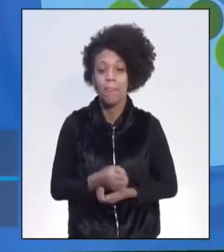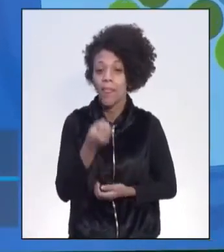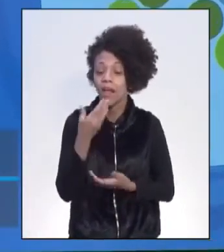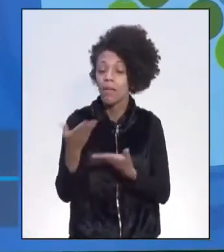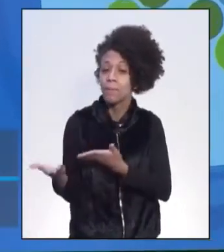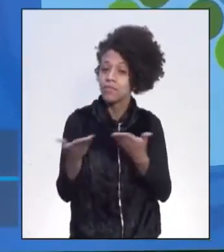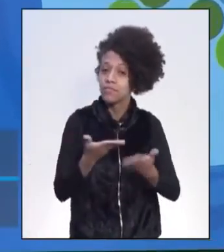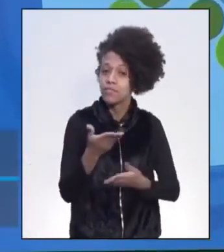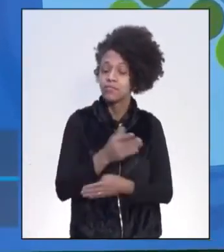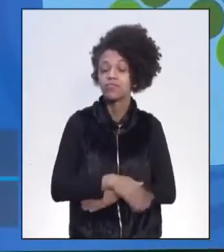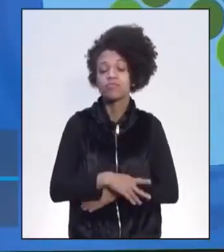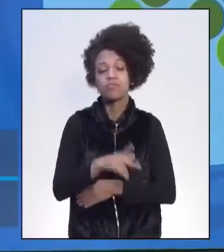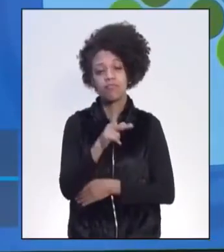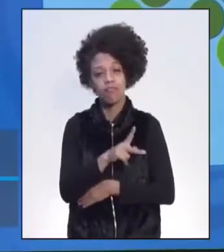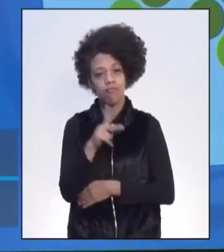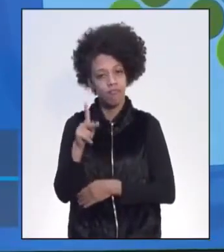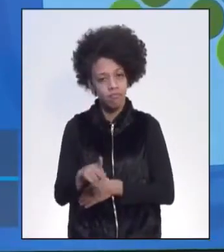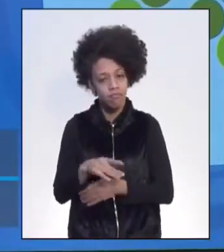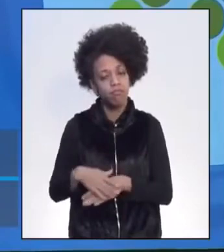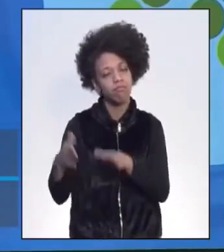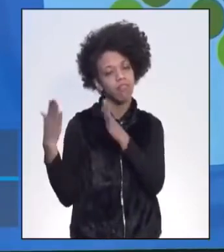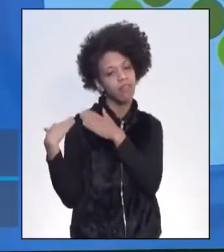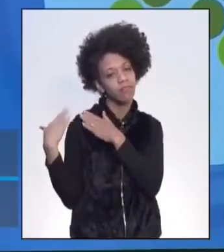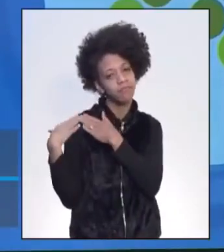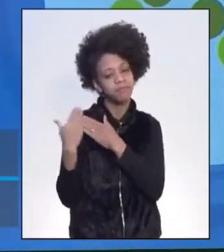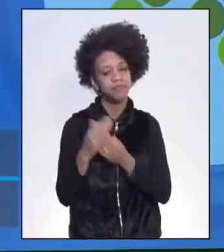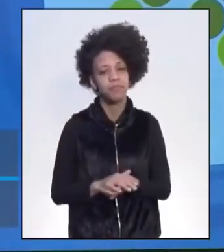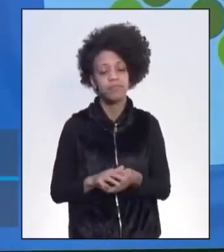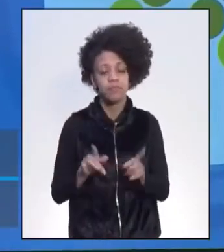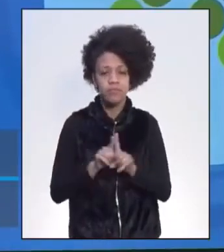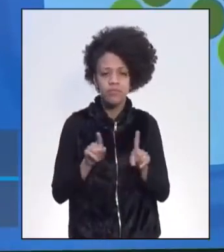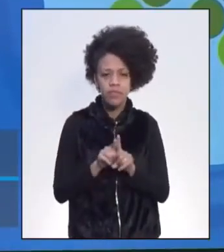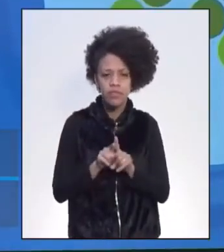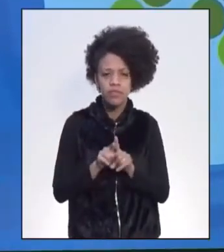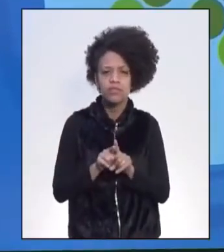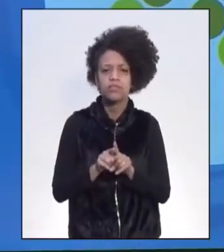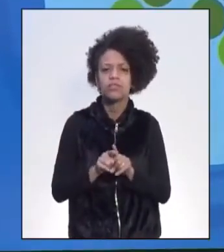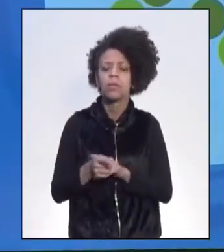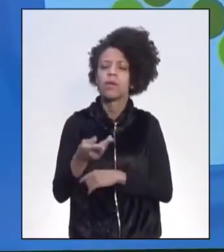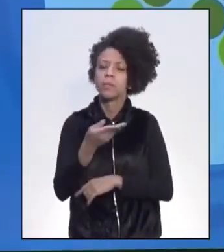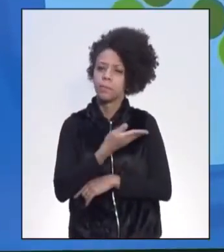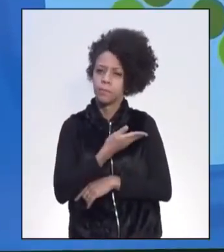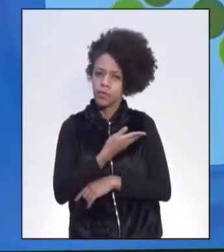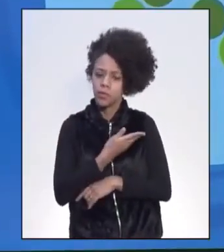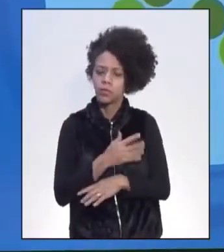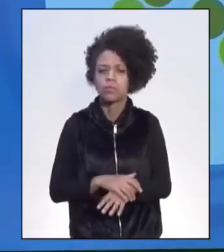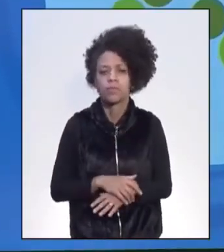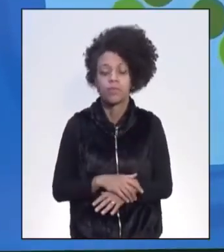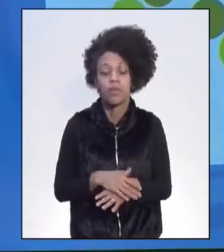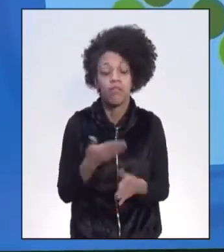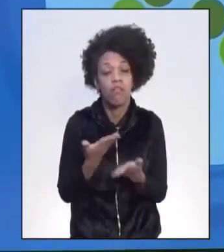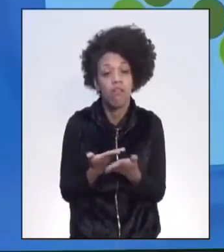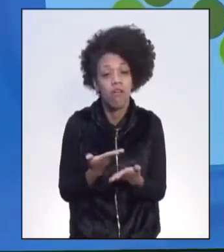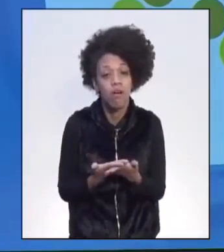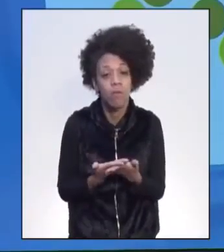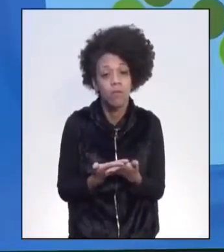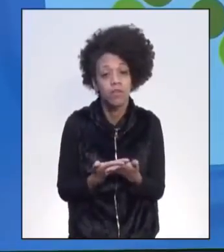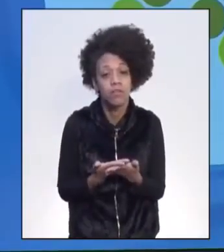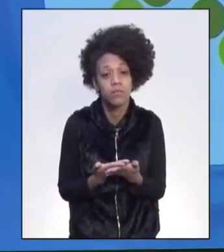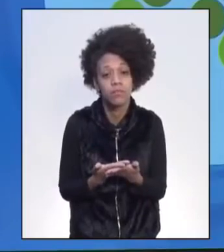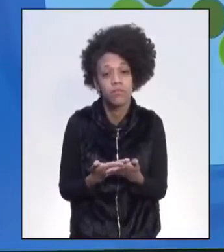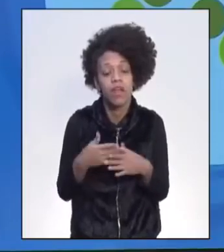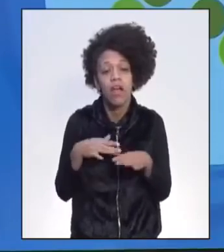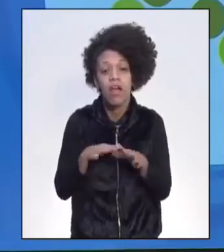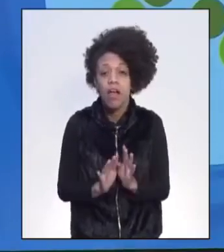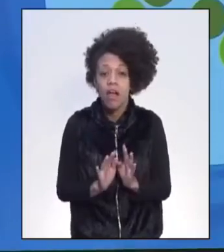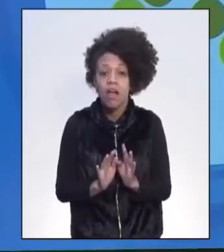aos educandos, aos responsáveis e também aos nossos colegas professores. Gente, esta aula aqui, ela é a aula